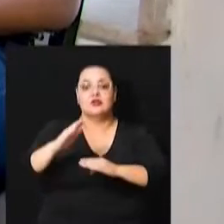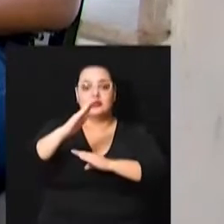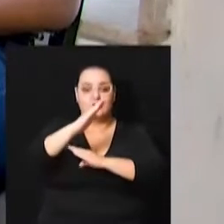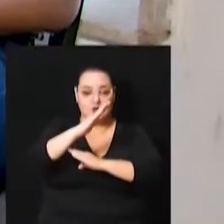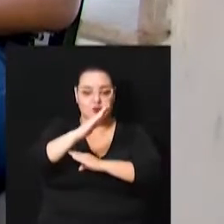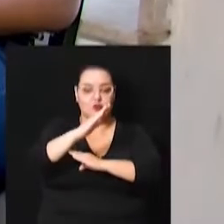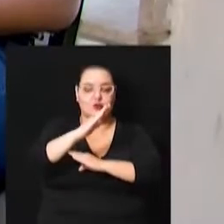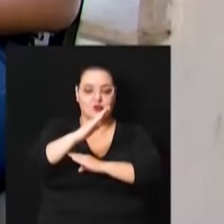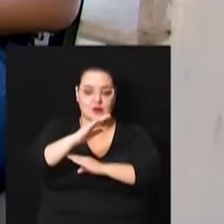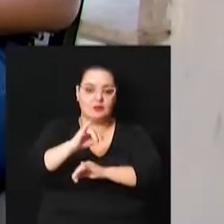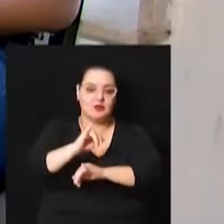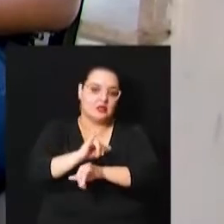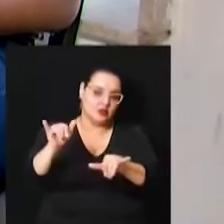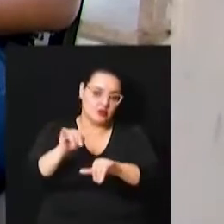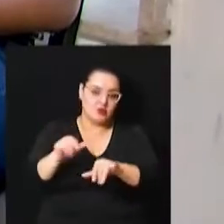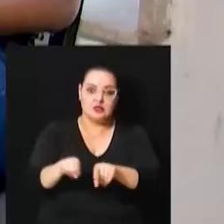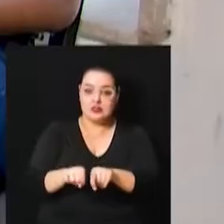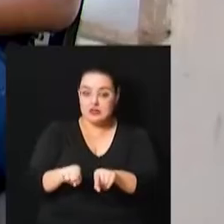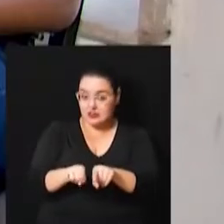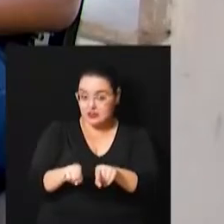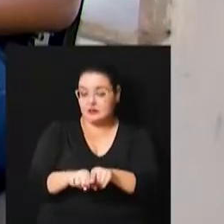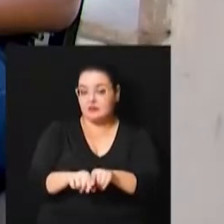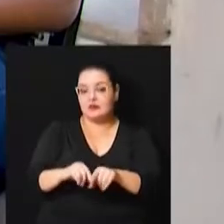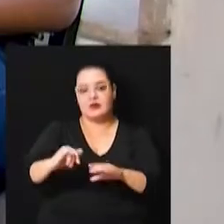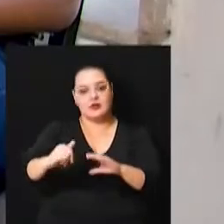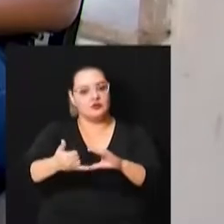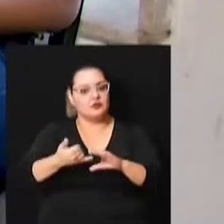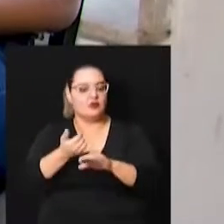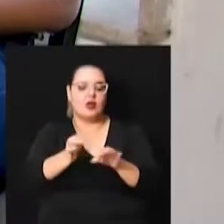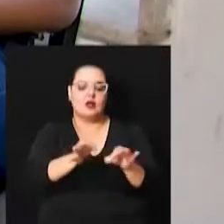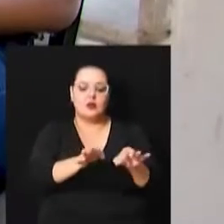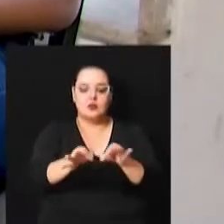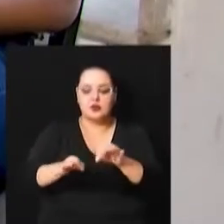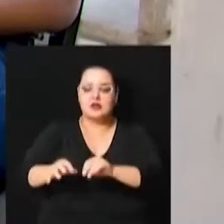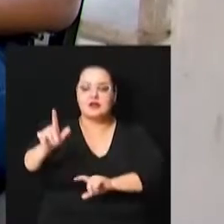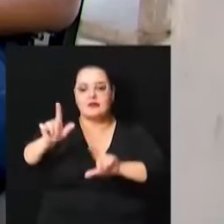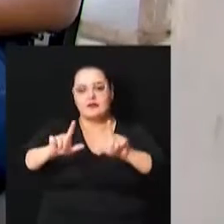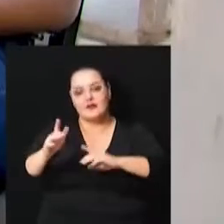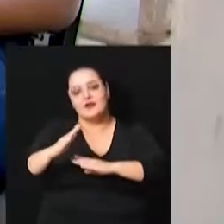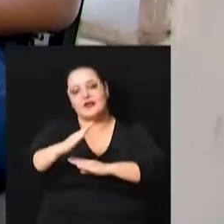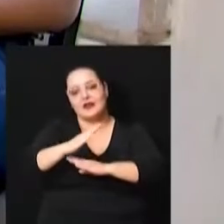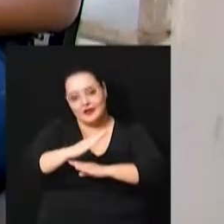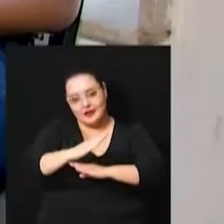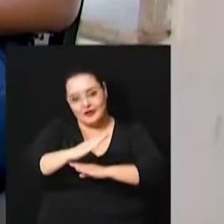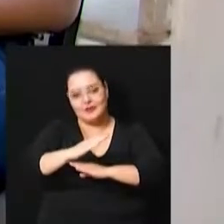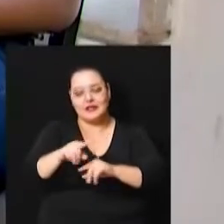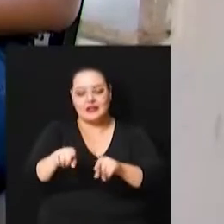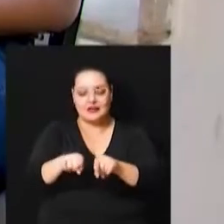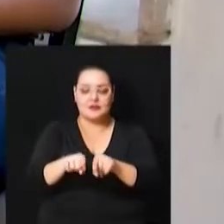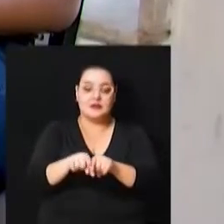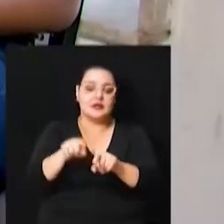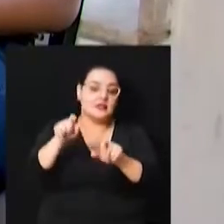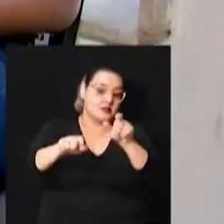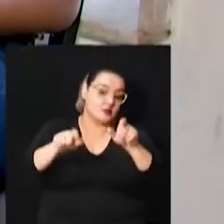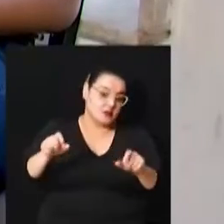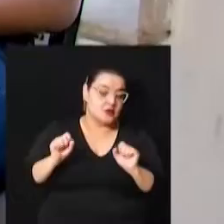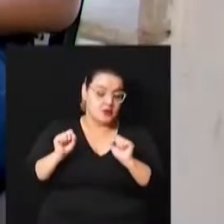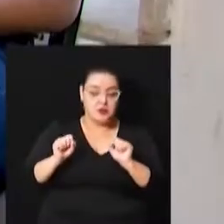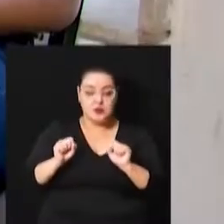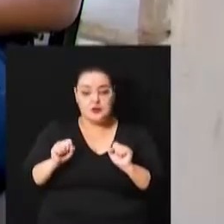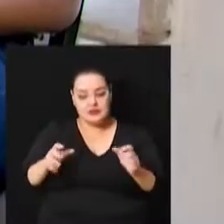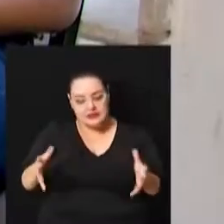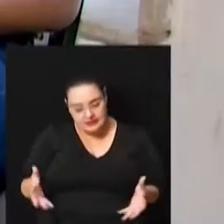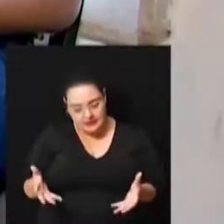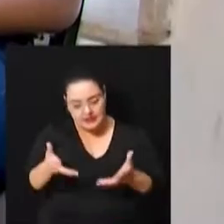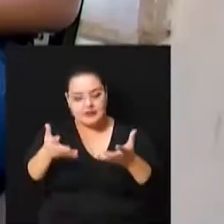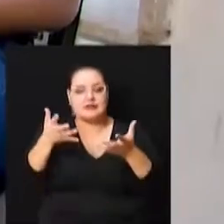do Câmara Notícia e também fica rodando aí na programação. Quem sabe aí, não é, as pessoas possam